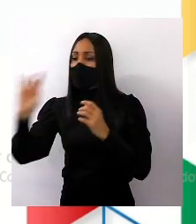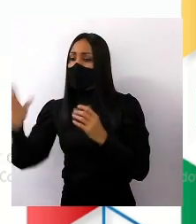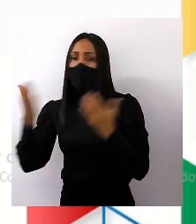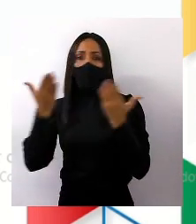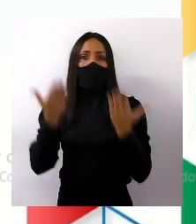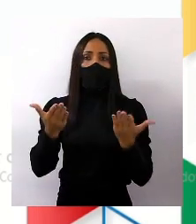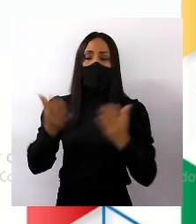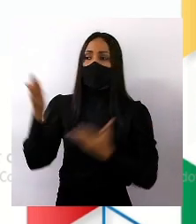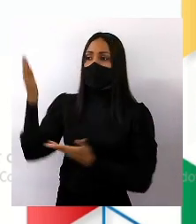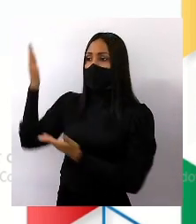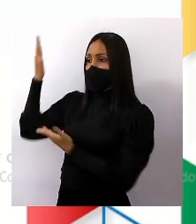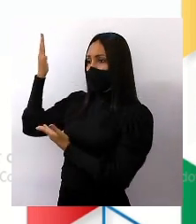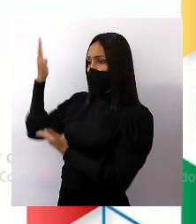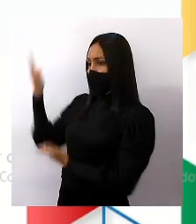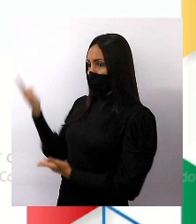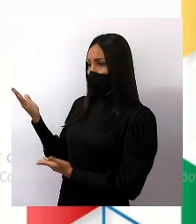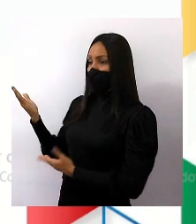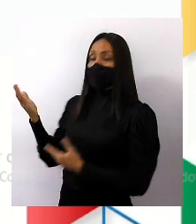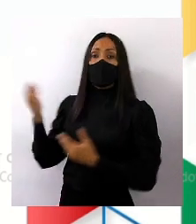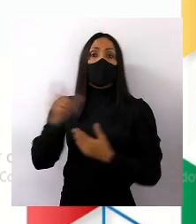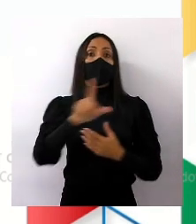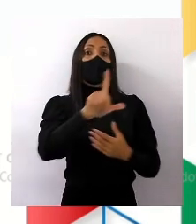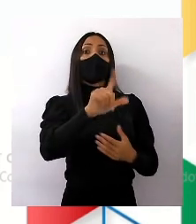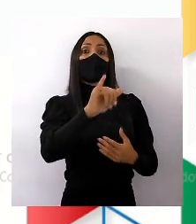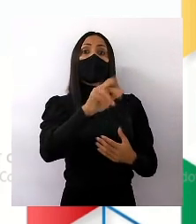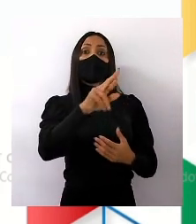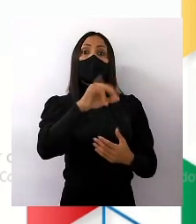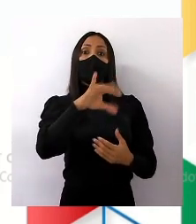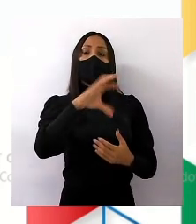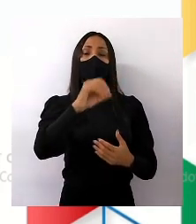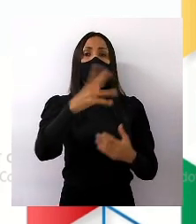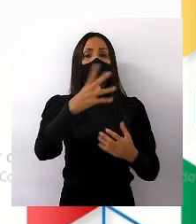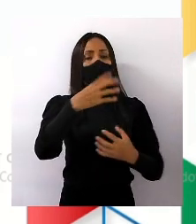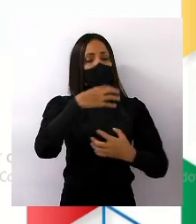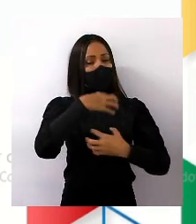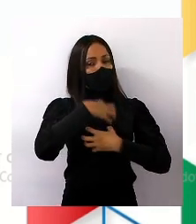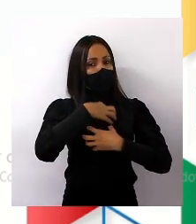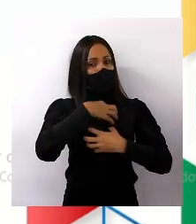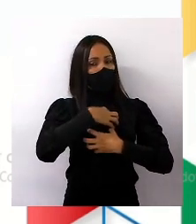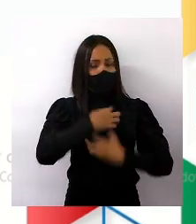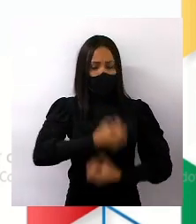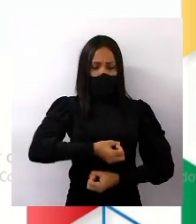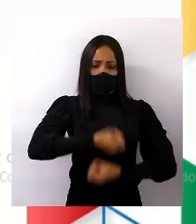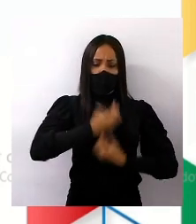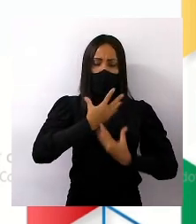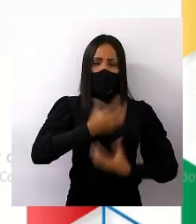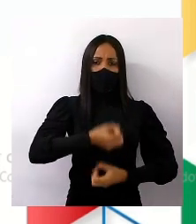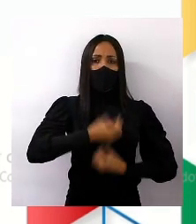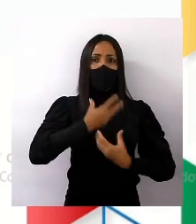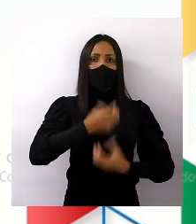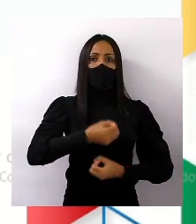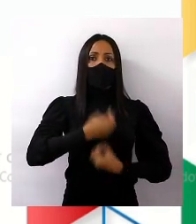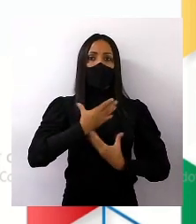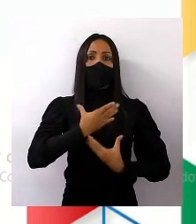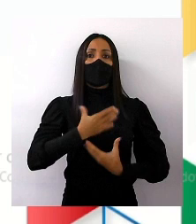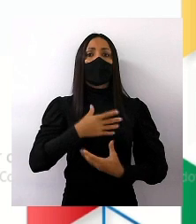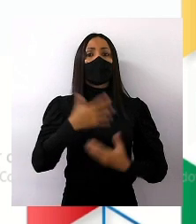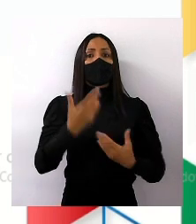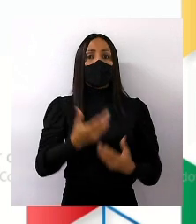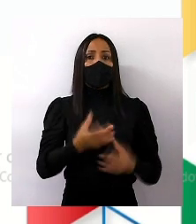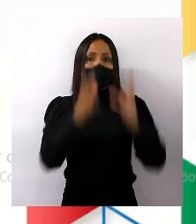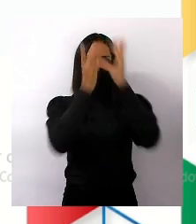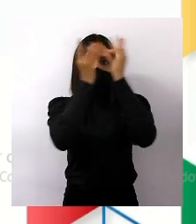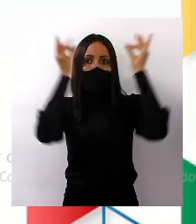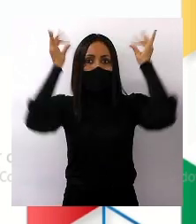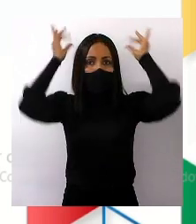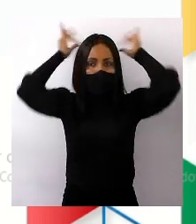desse no slide. Vejam só, o lírico ele é sentimental, ele é inspirado naquele instrumento que é a lira, lá na Grécia, né, a lira,